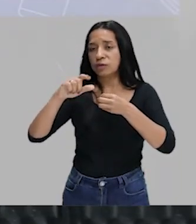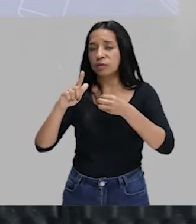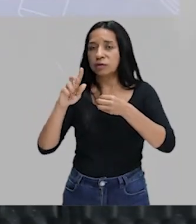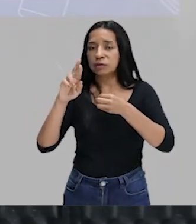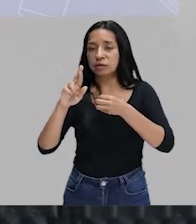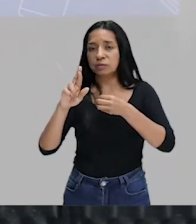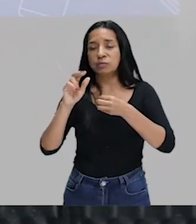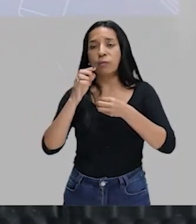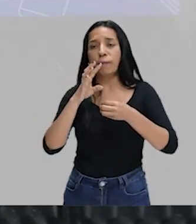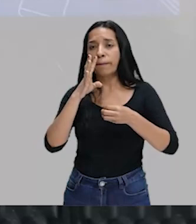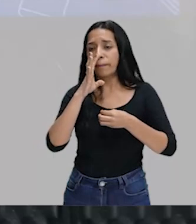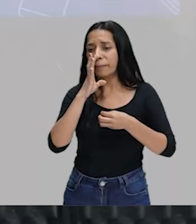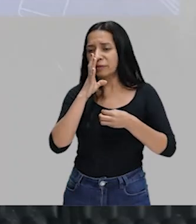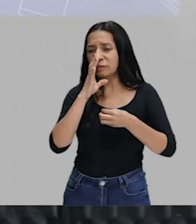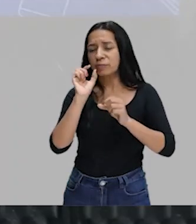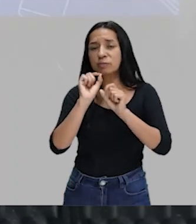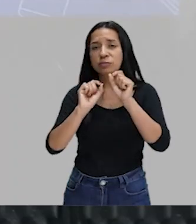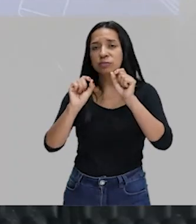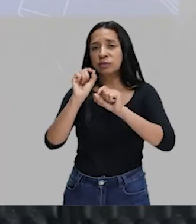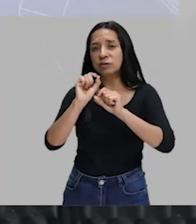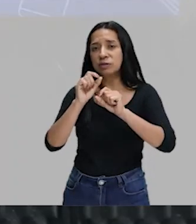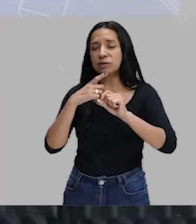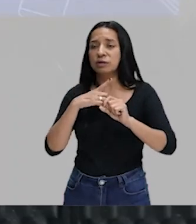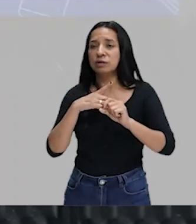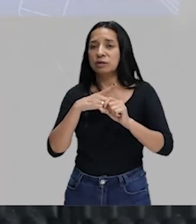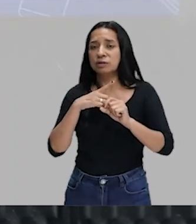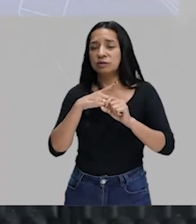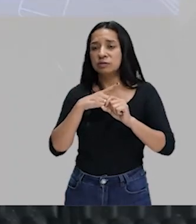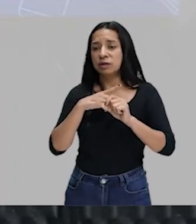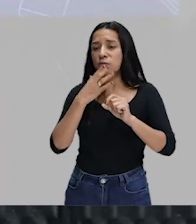nós percebemos o seguinte, que o Sol ele tem uma coloração, né,